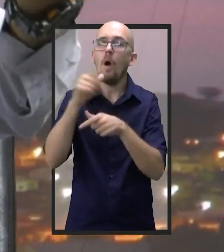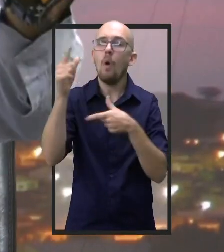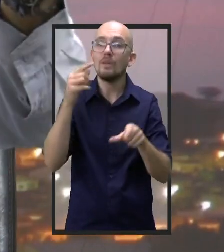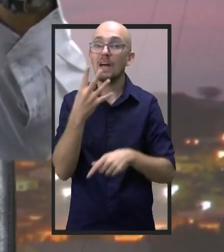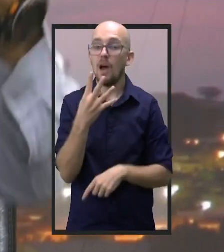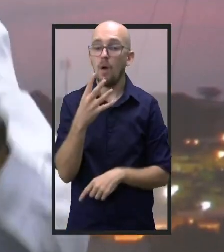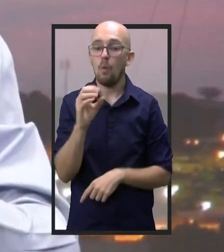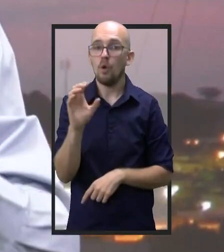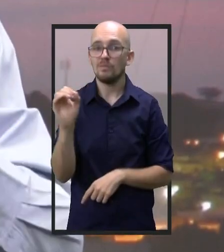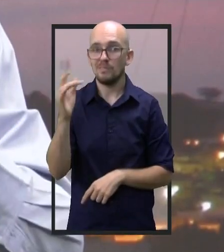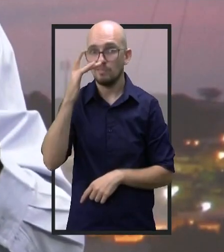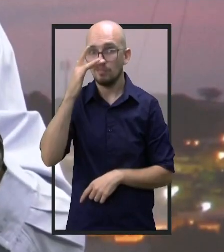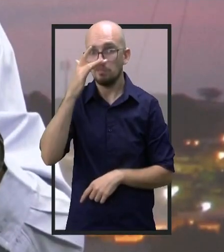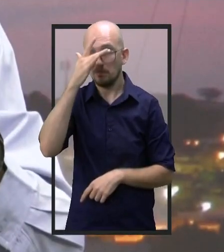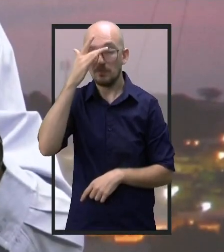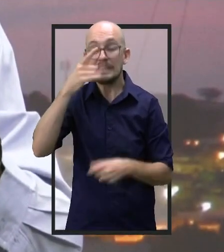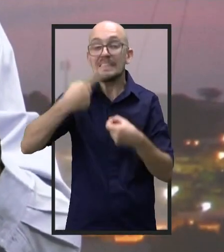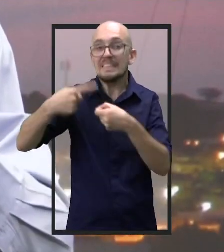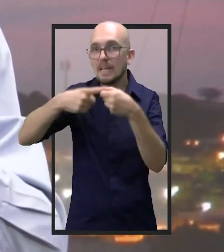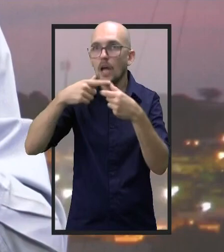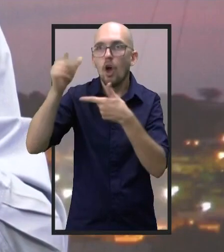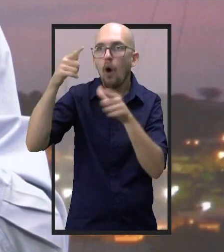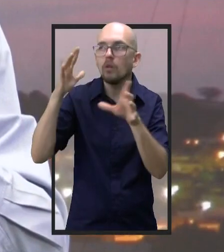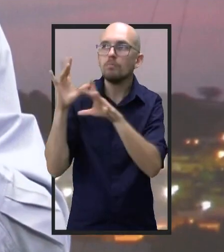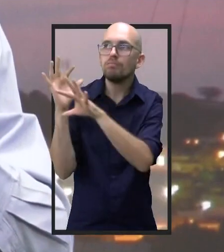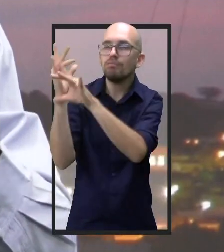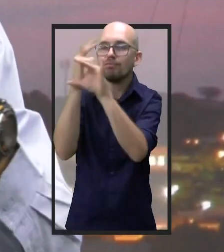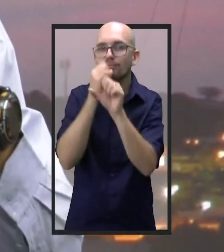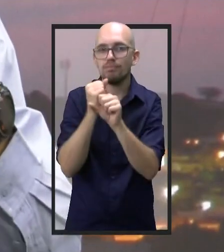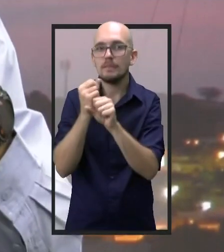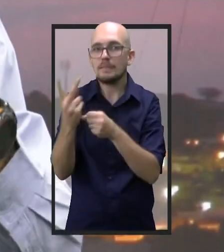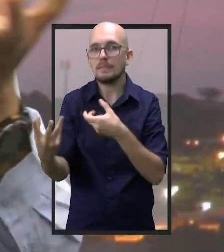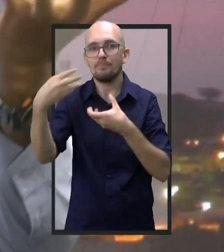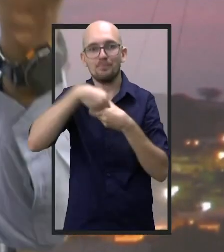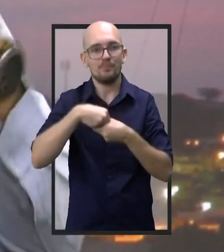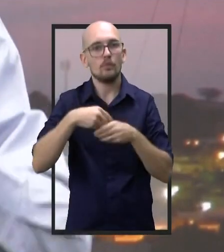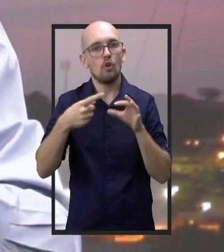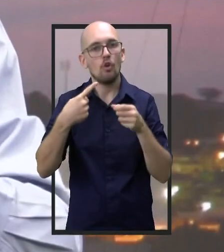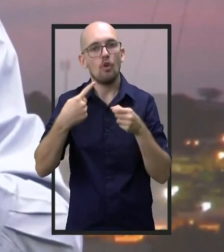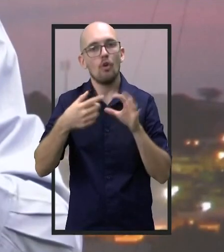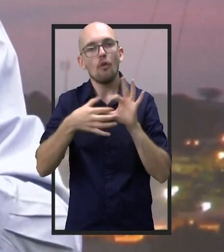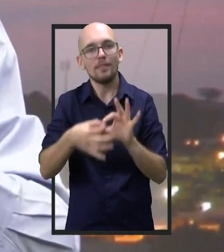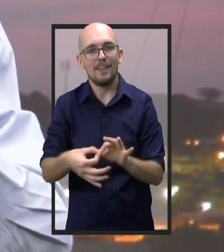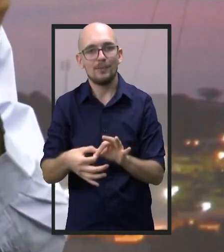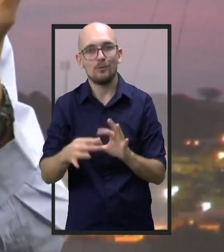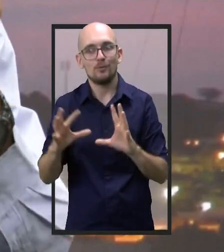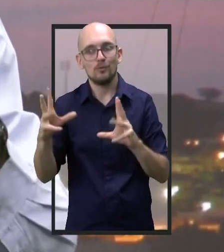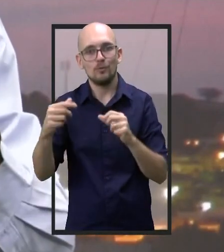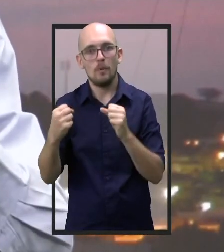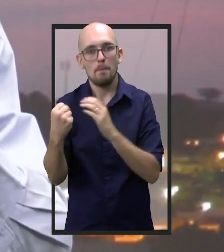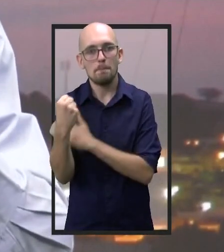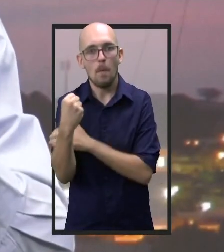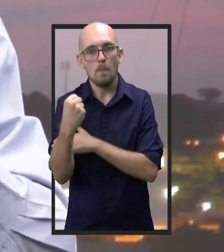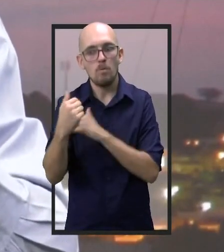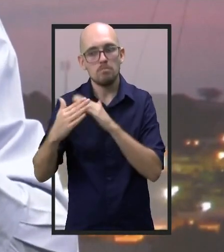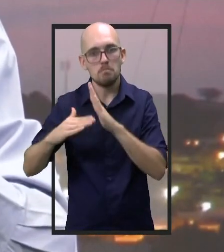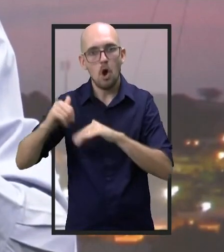nós tentamos trazer cada vez mais essas pessoas no contexto, para que todo mundo vindo, tendo esse